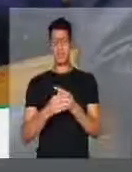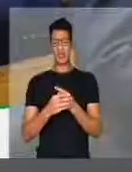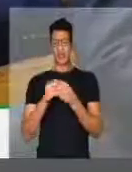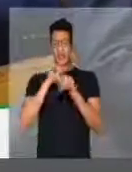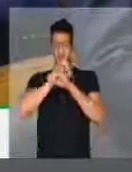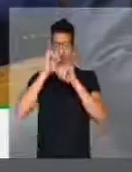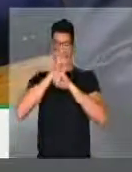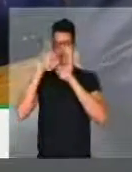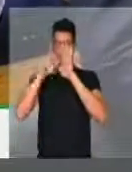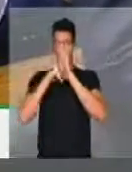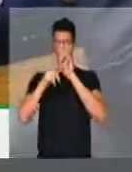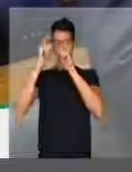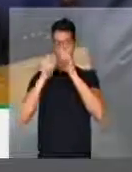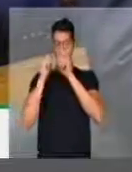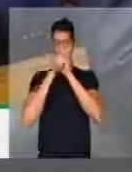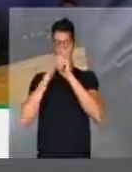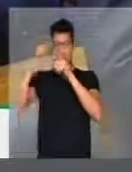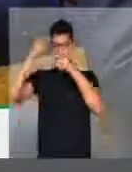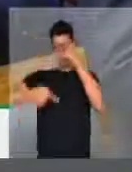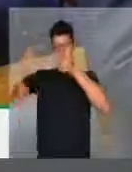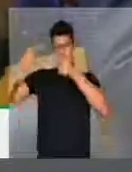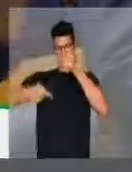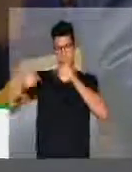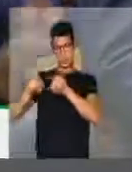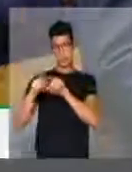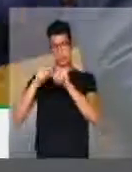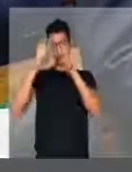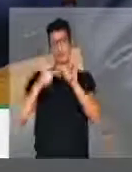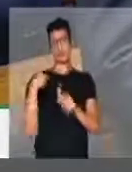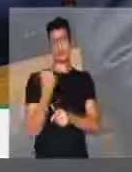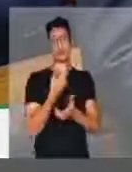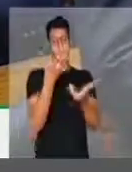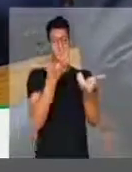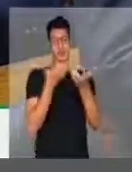dessa minha fala. Lugar de mulher na política e onde mais nós quisermos.